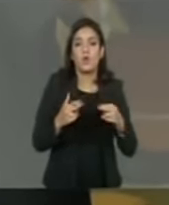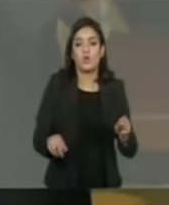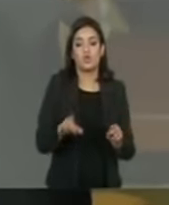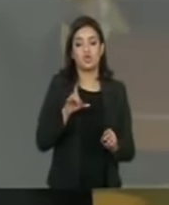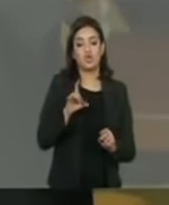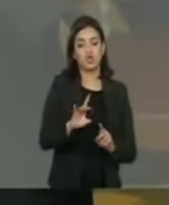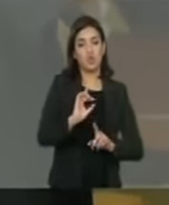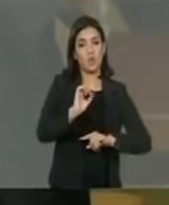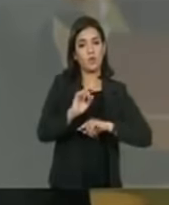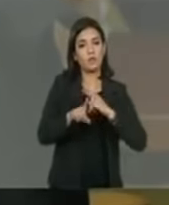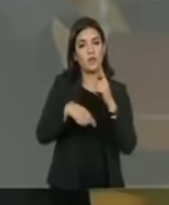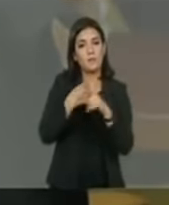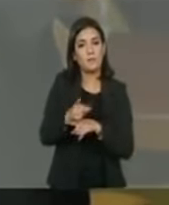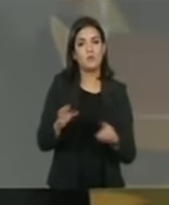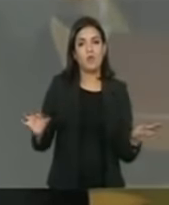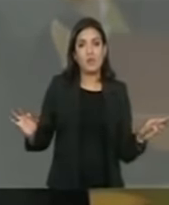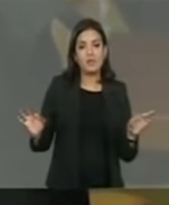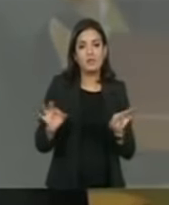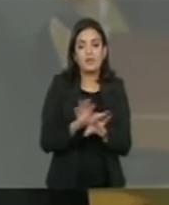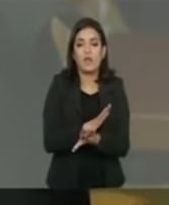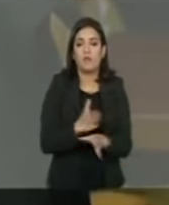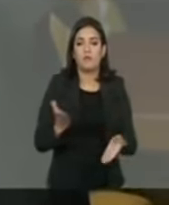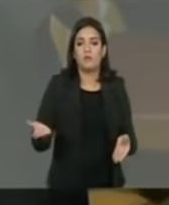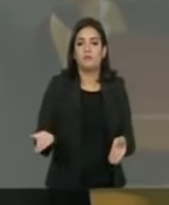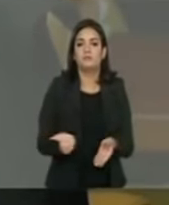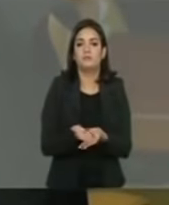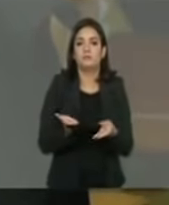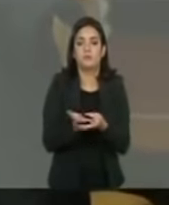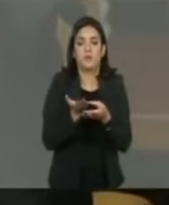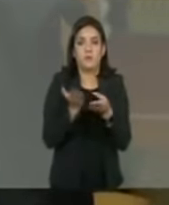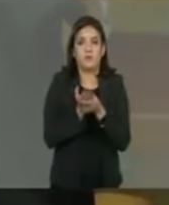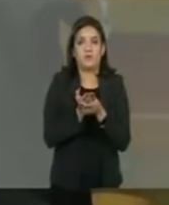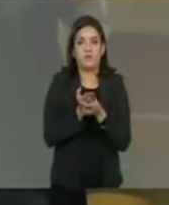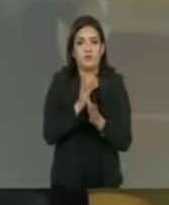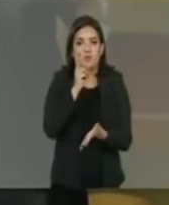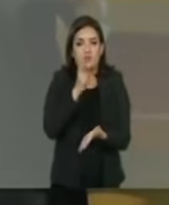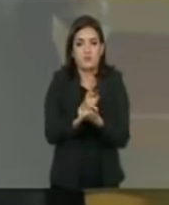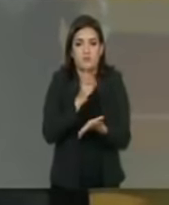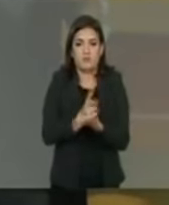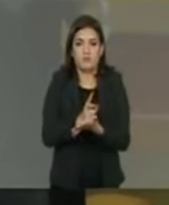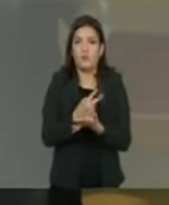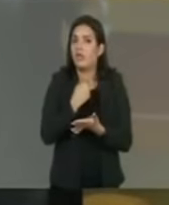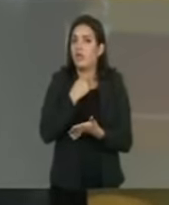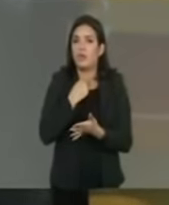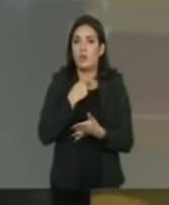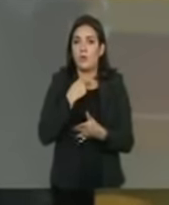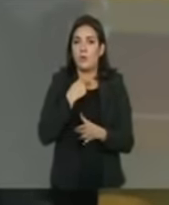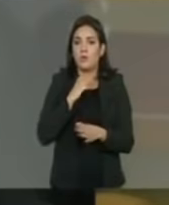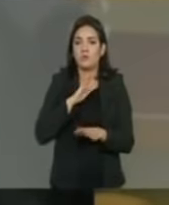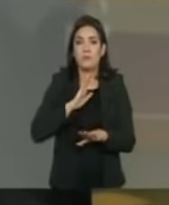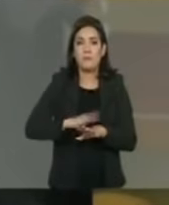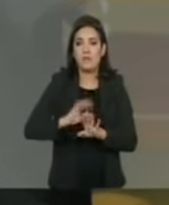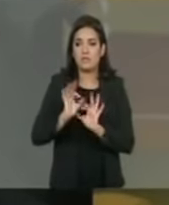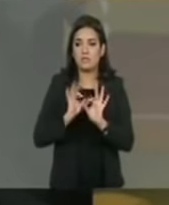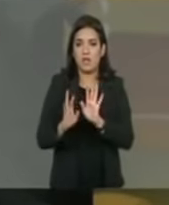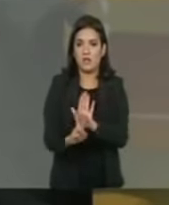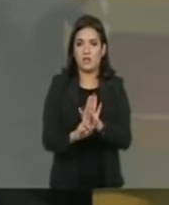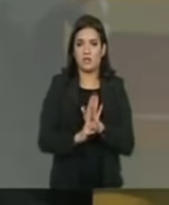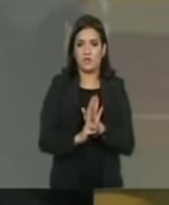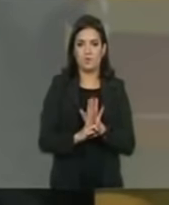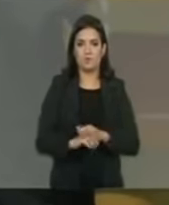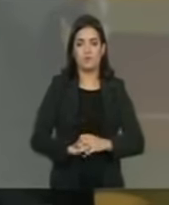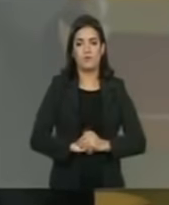vida regular ilegalmente condenado por sentença de que não posso juridicamente mais recorrer